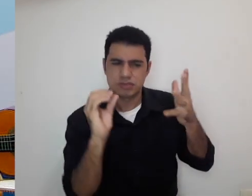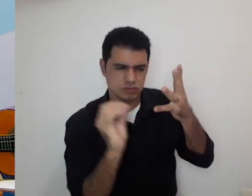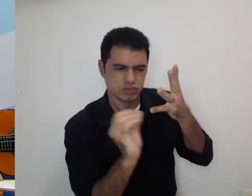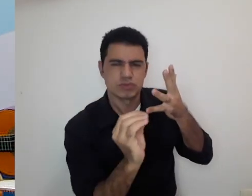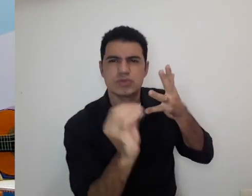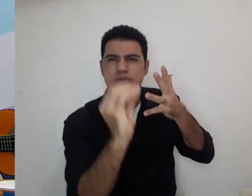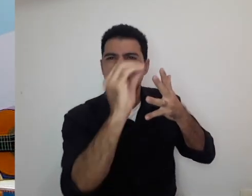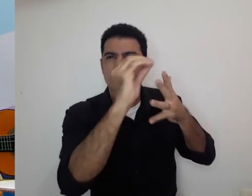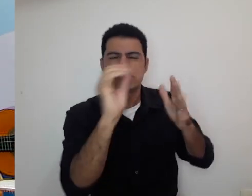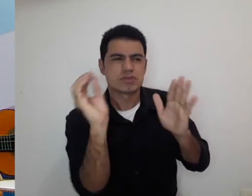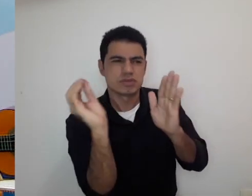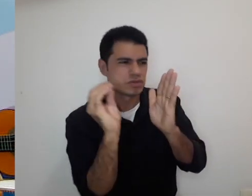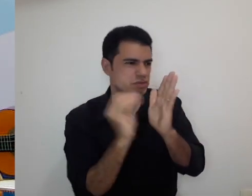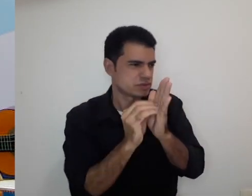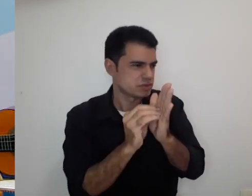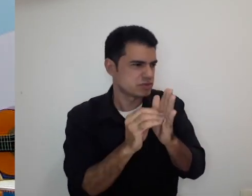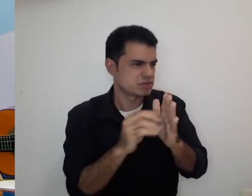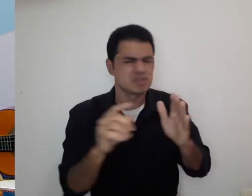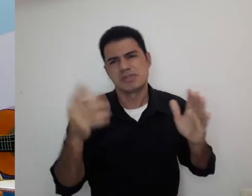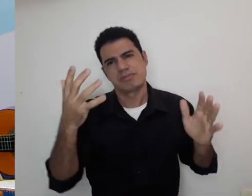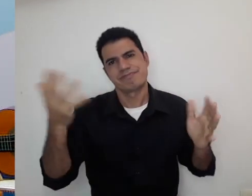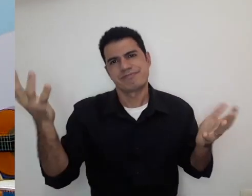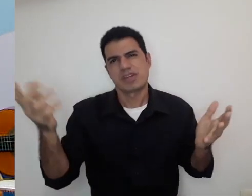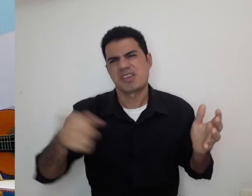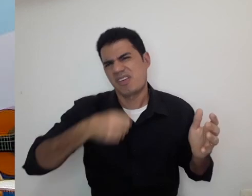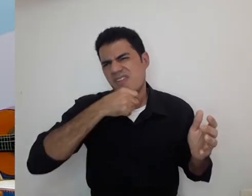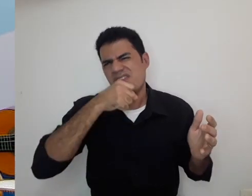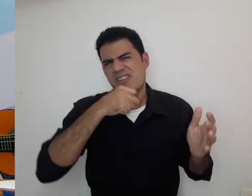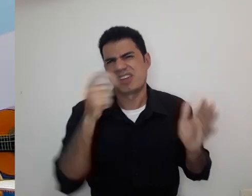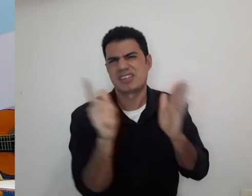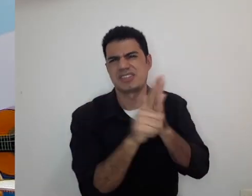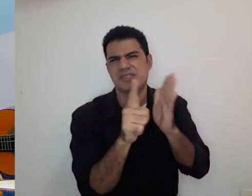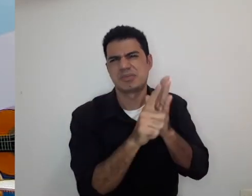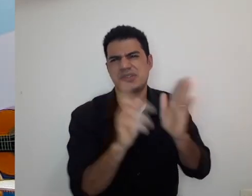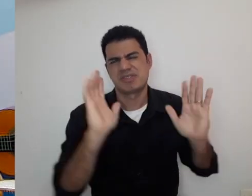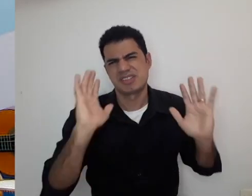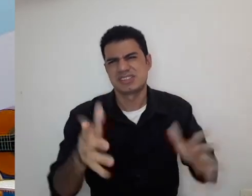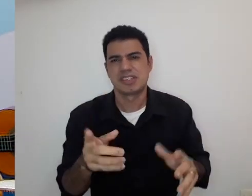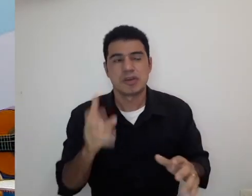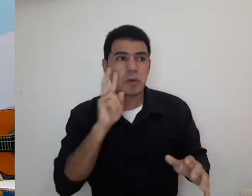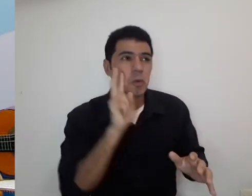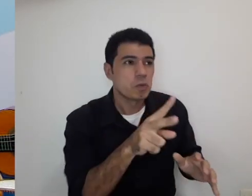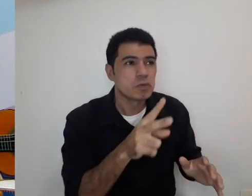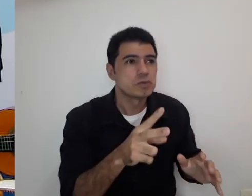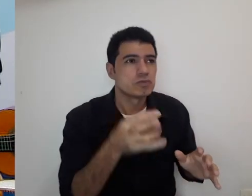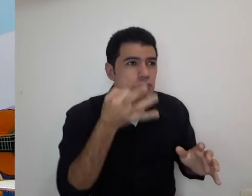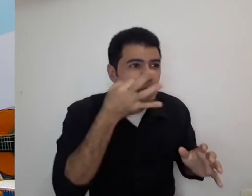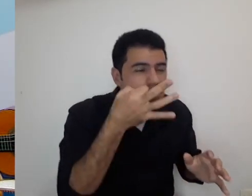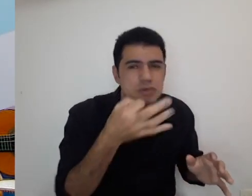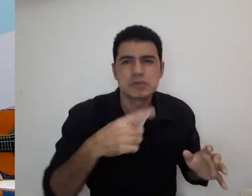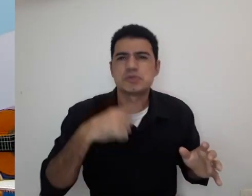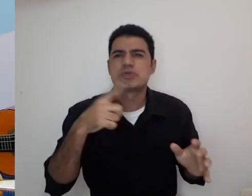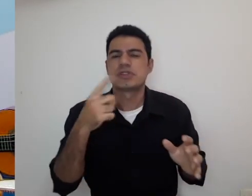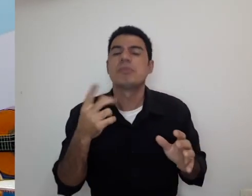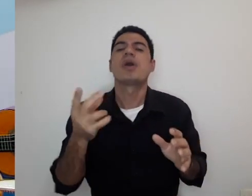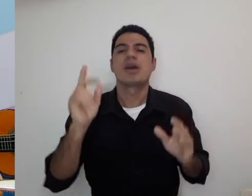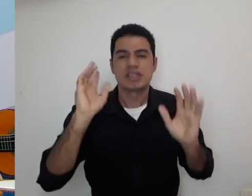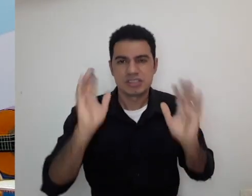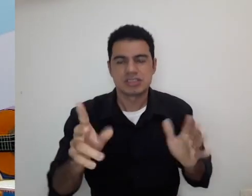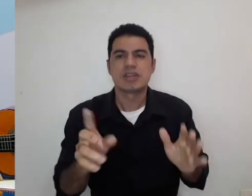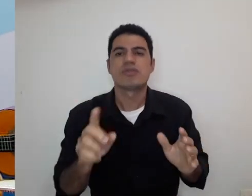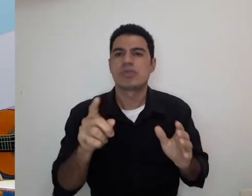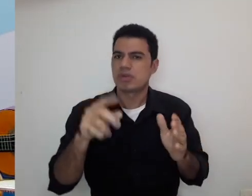aqui. São símbolos que, obviamente, como faz muito tempo, a gente não tem mais como ver, mas isso era uma música, foi uma